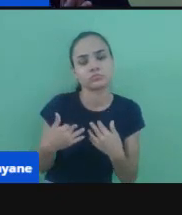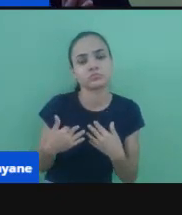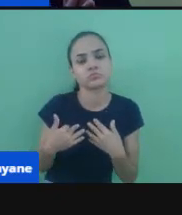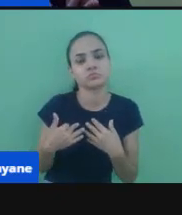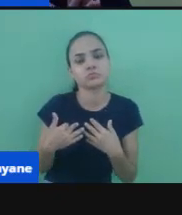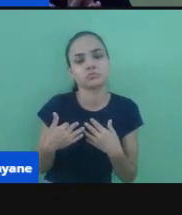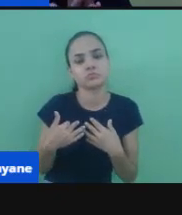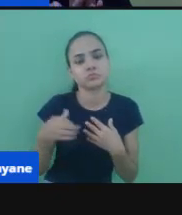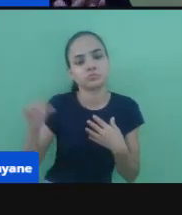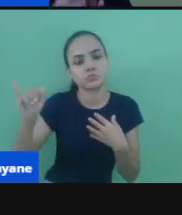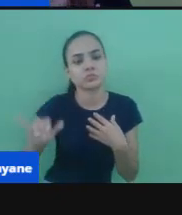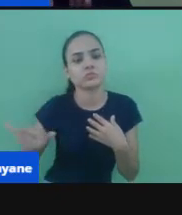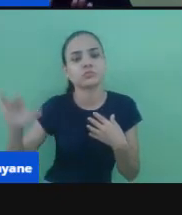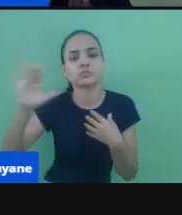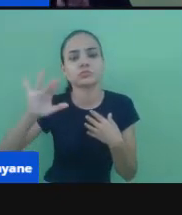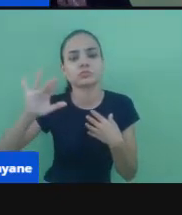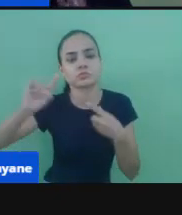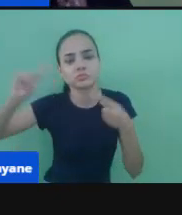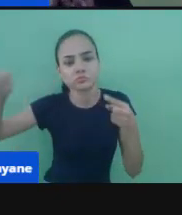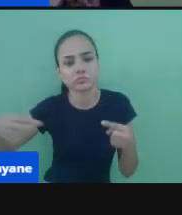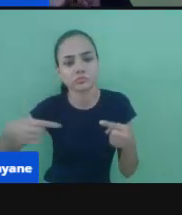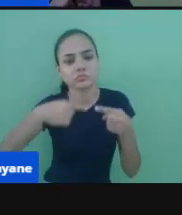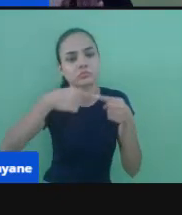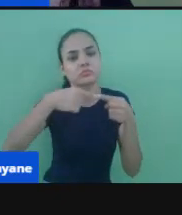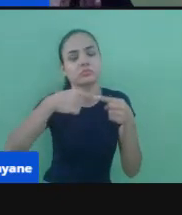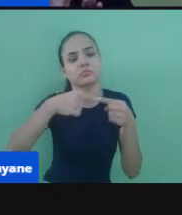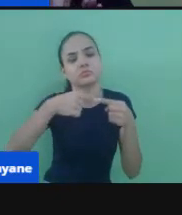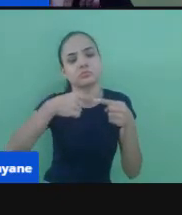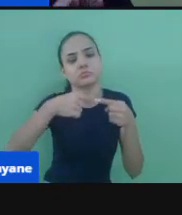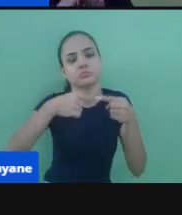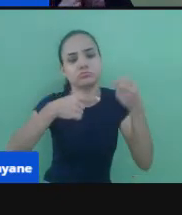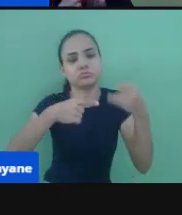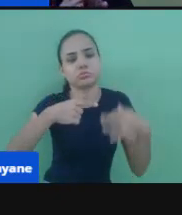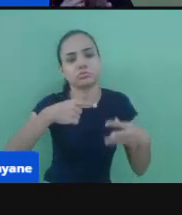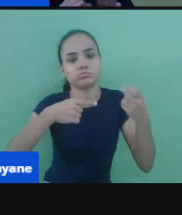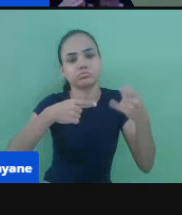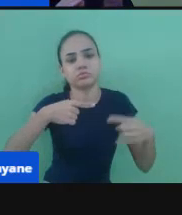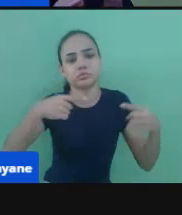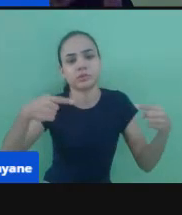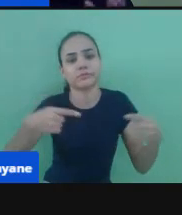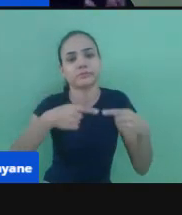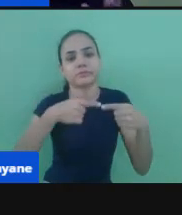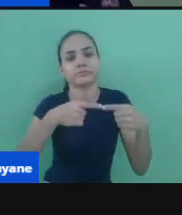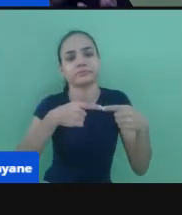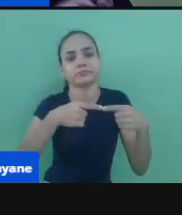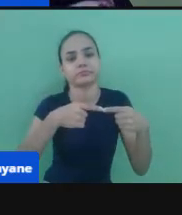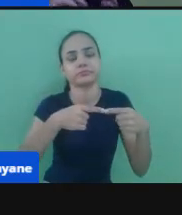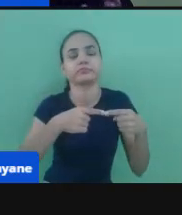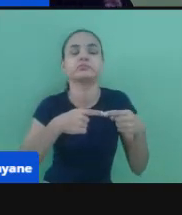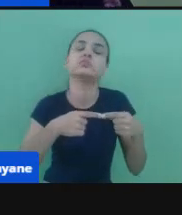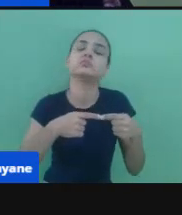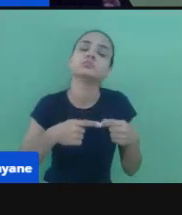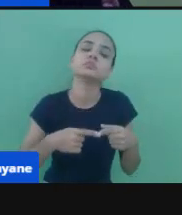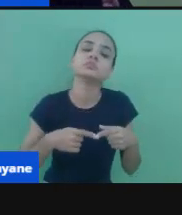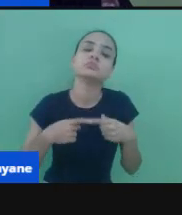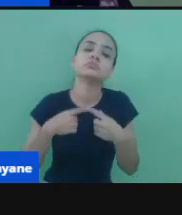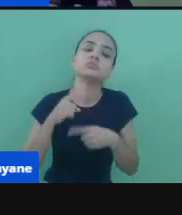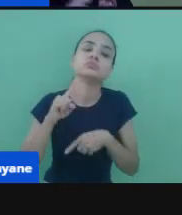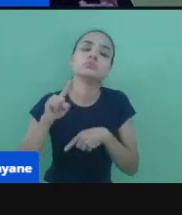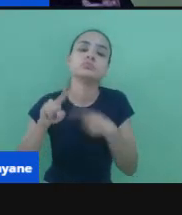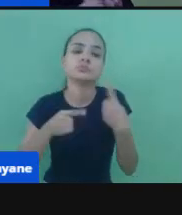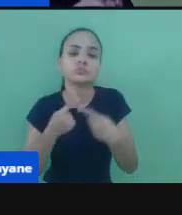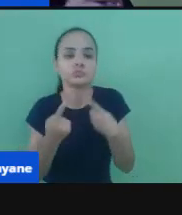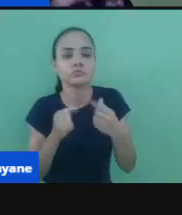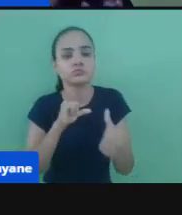locução. Daí depois ele muda o documentário, ele vai para um poema de